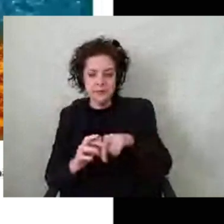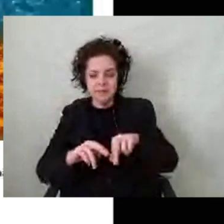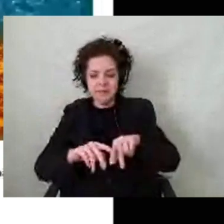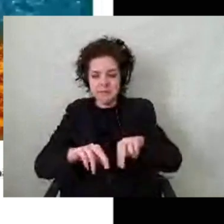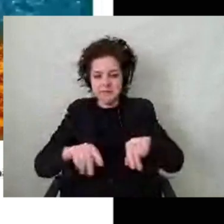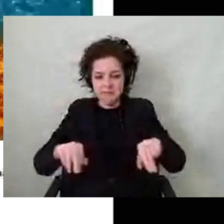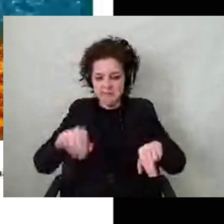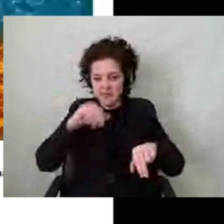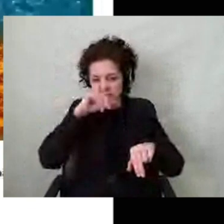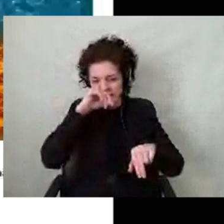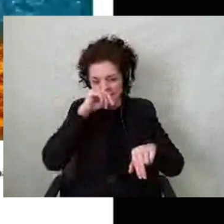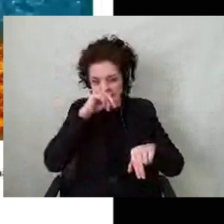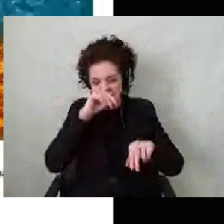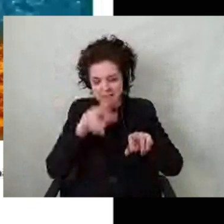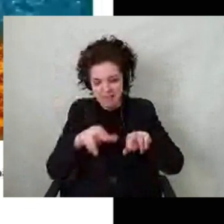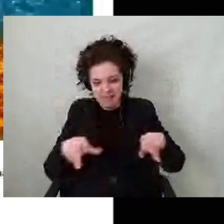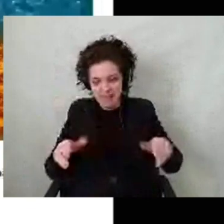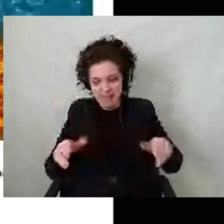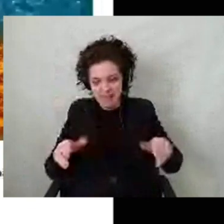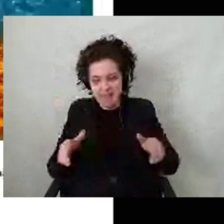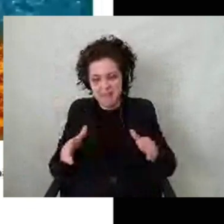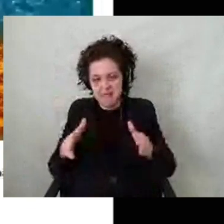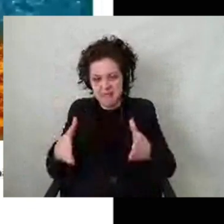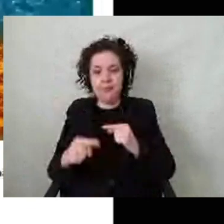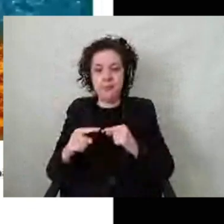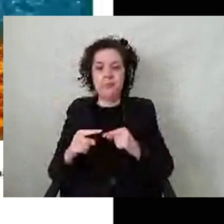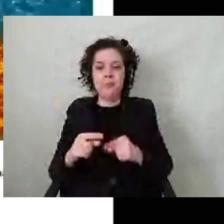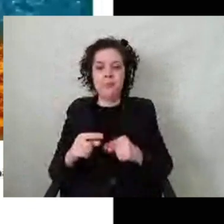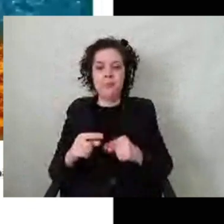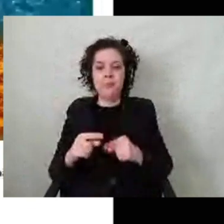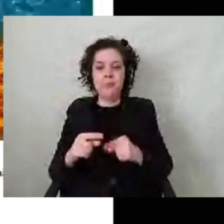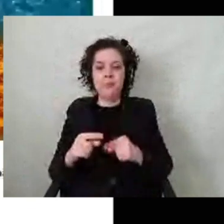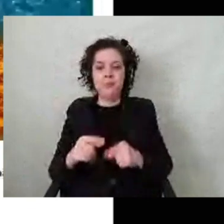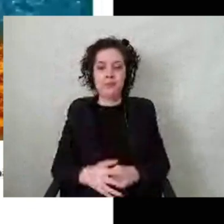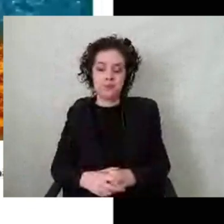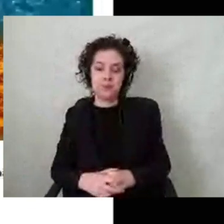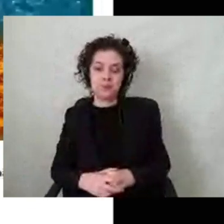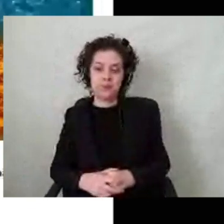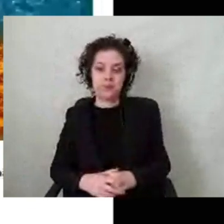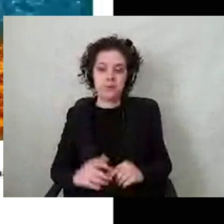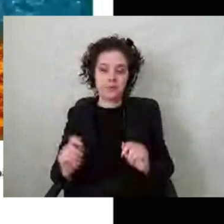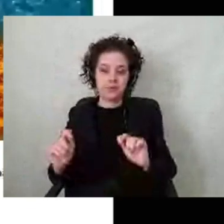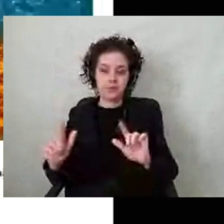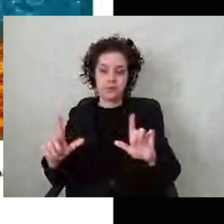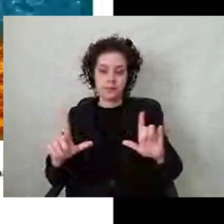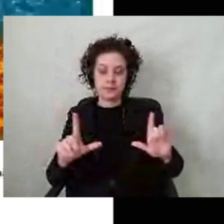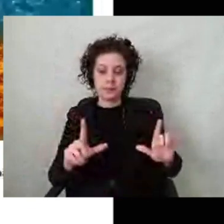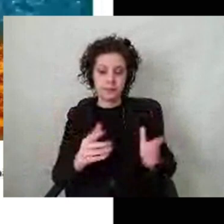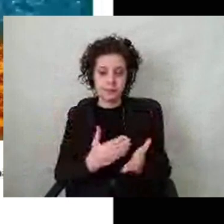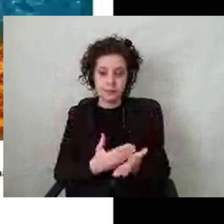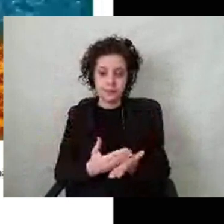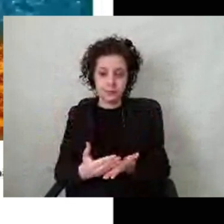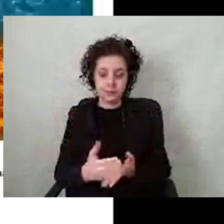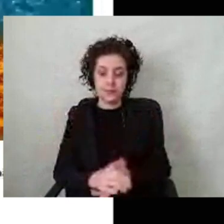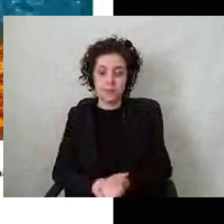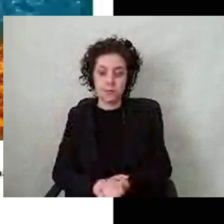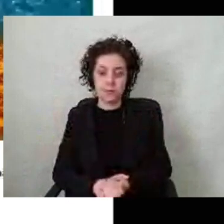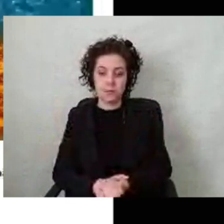com ênfase em SARS-CoV-2. Podem no meu slide de entrada. Eu vou falar histórico sobre o espalhamento